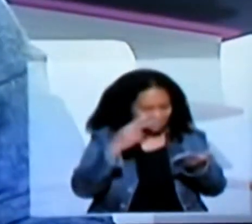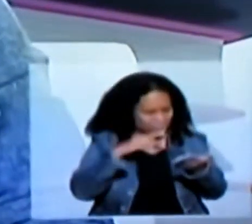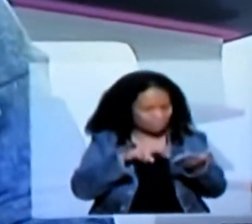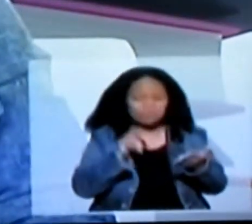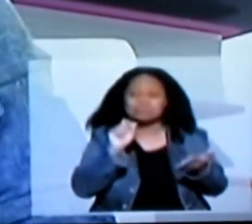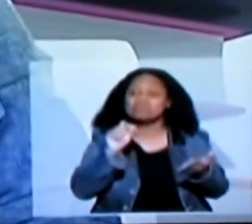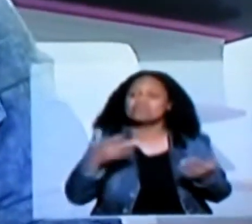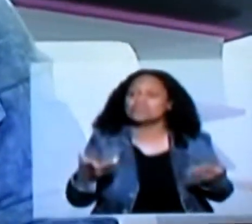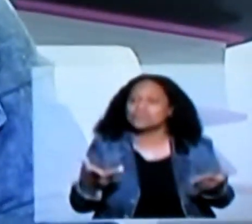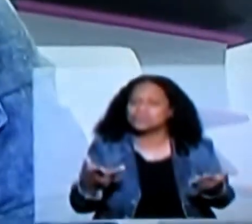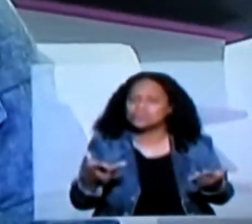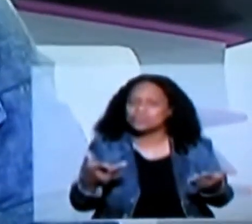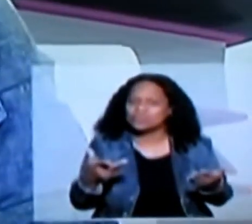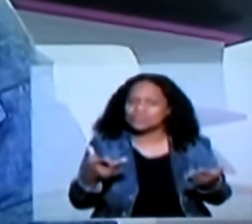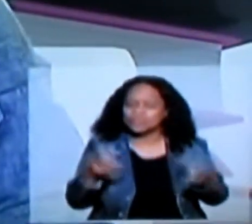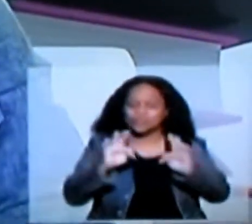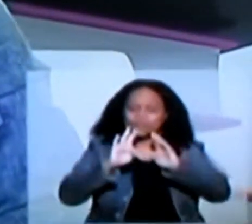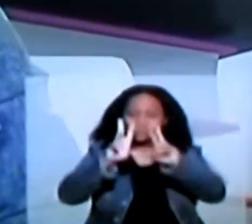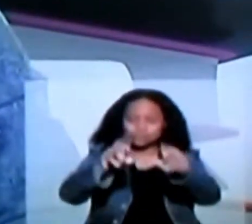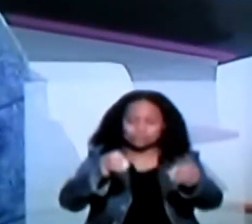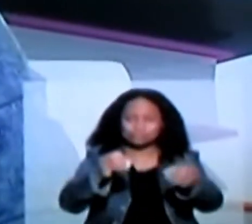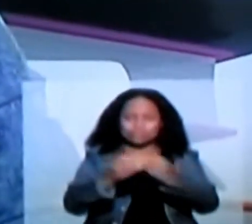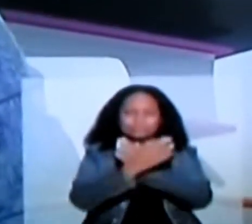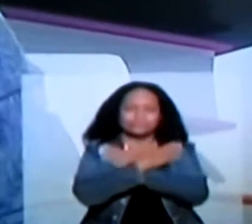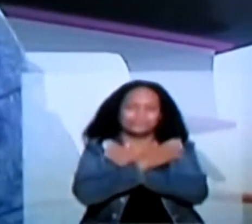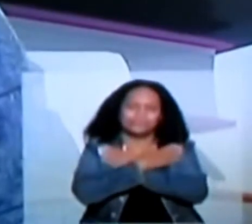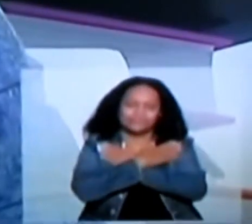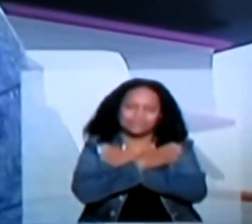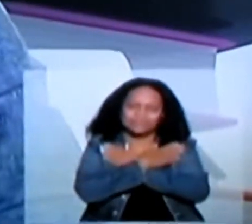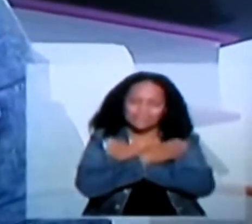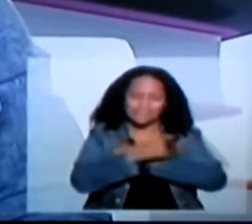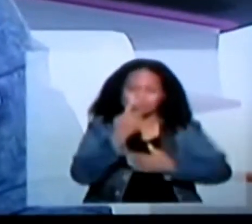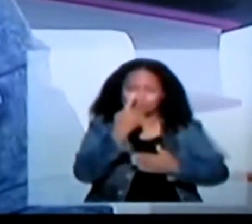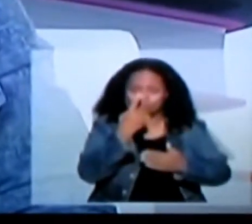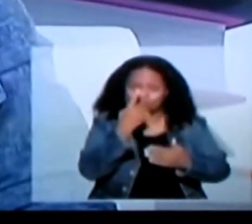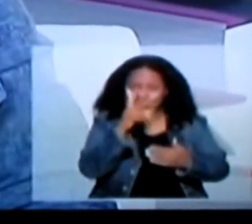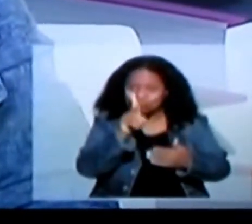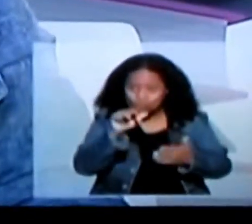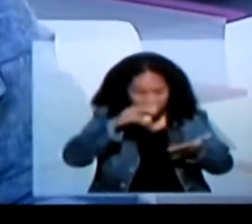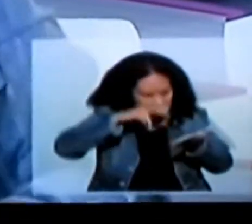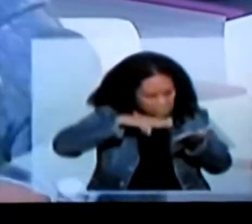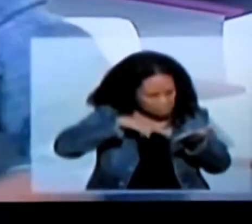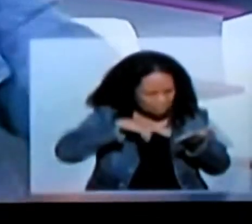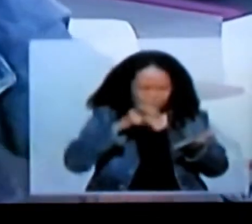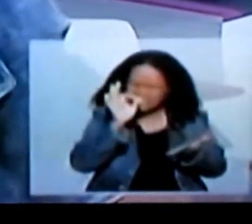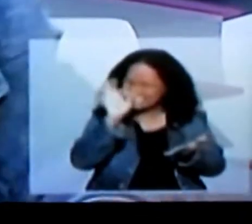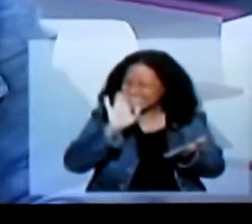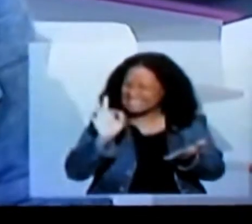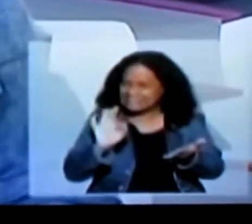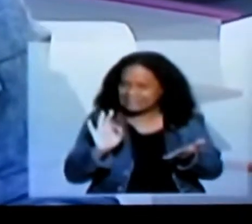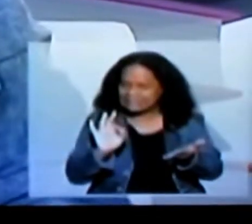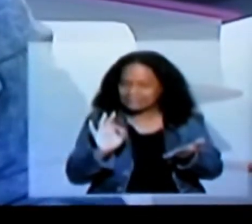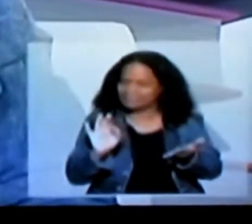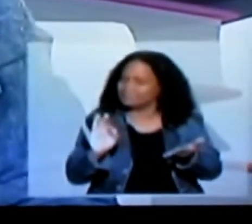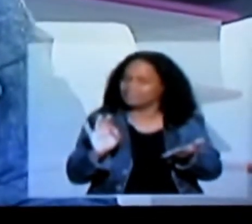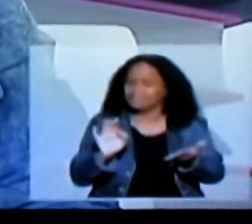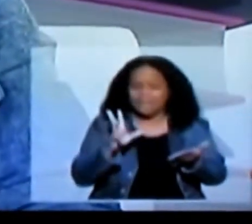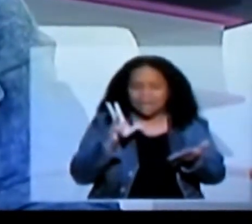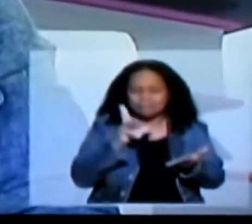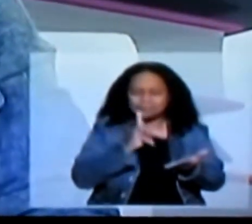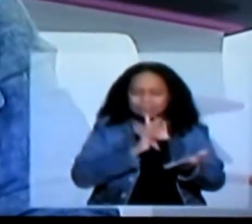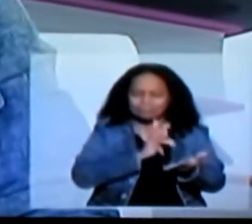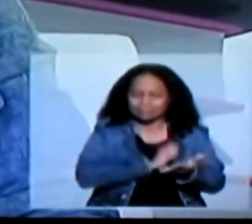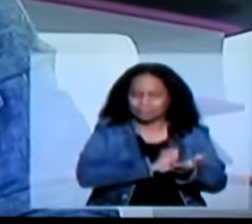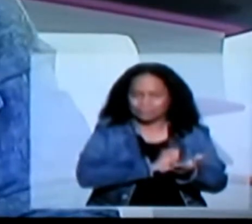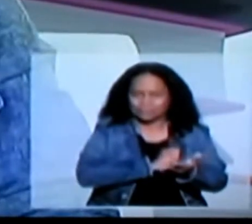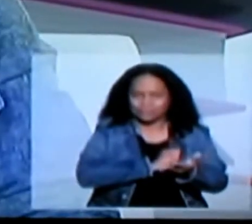Nisso eu não parei mais. Foi tudo por um feriado. Eu li o livro um dia. Eu nunca tinha lido nada. Aí eu li e